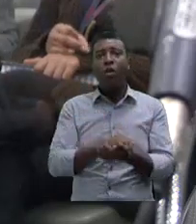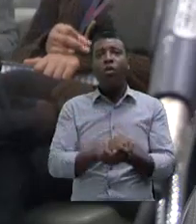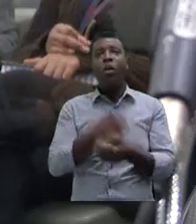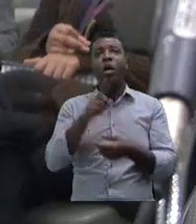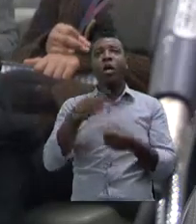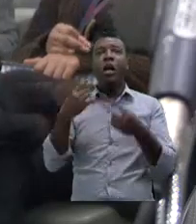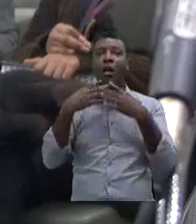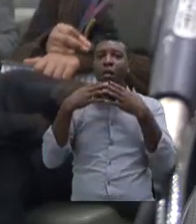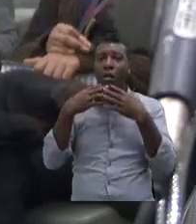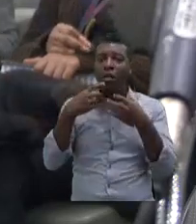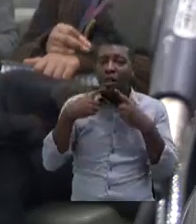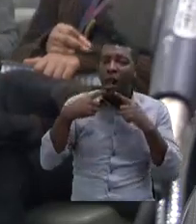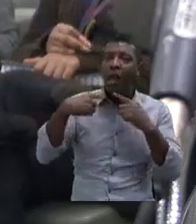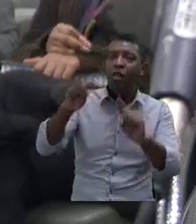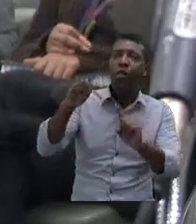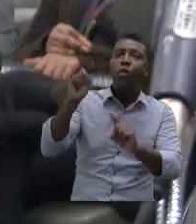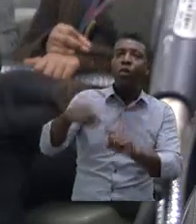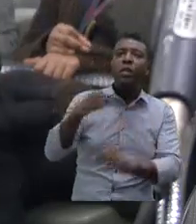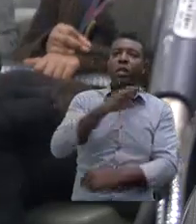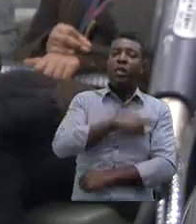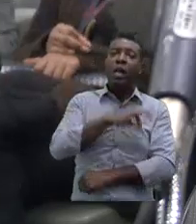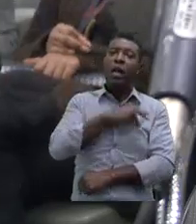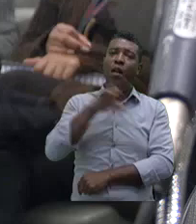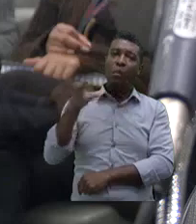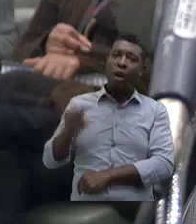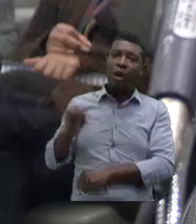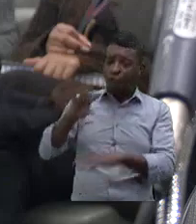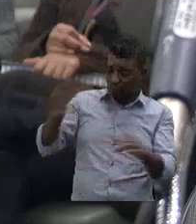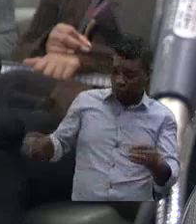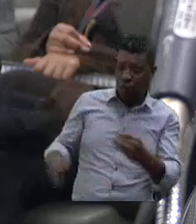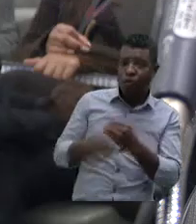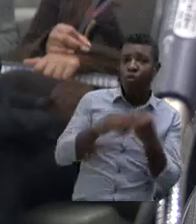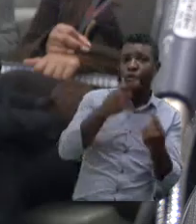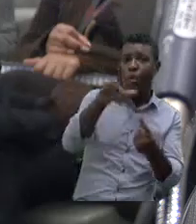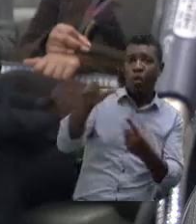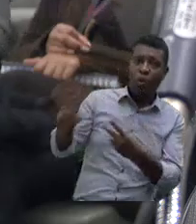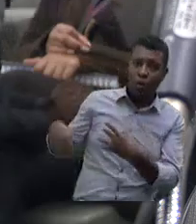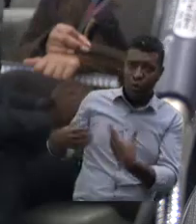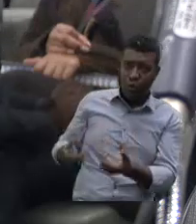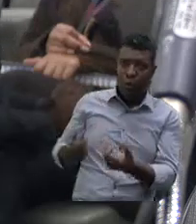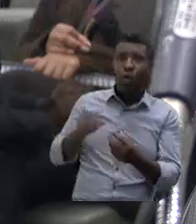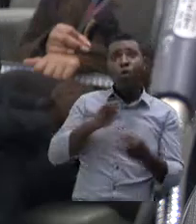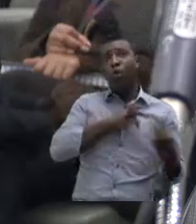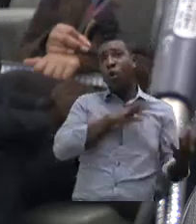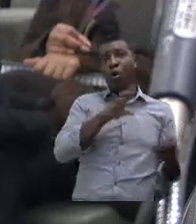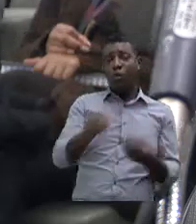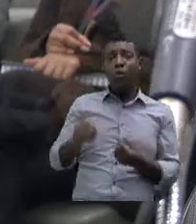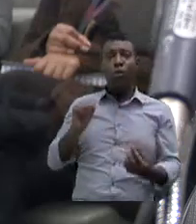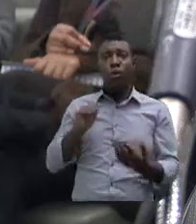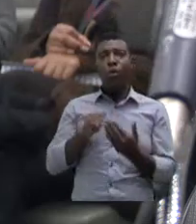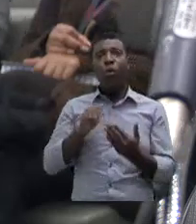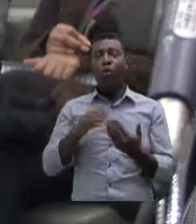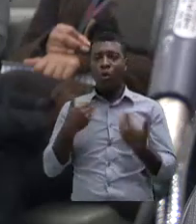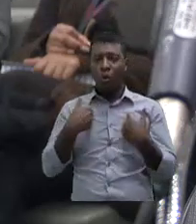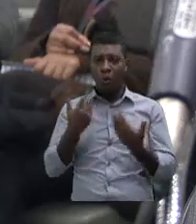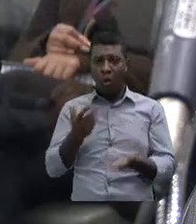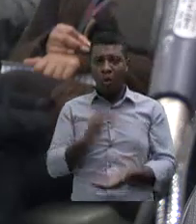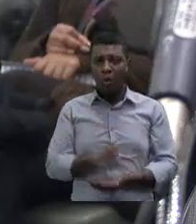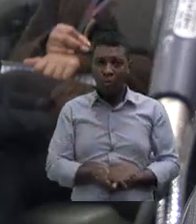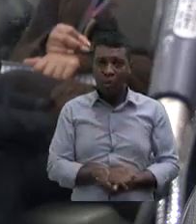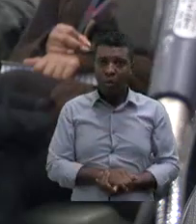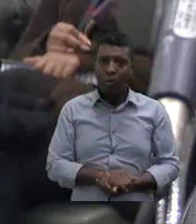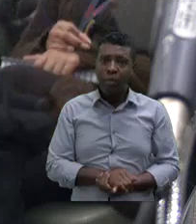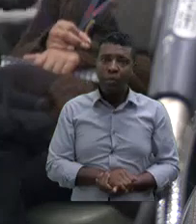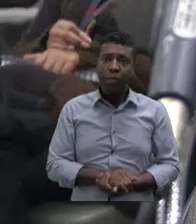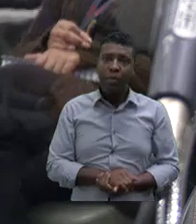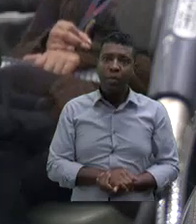salário dos servidores da FAOP e que se somam aos demais. Acho que todos aqui concordaram comigo. Mas também tem uma situação